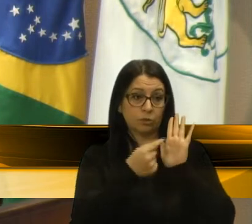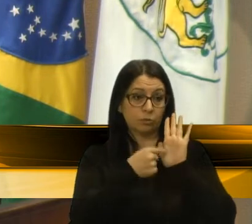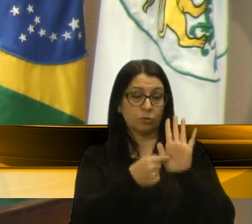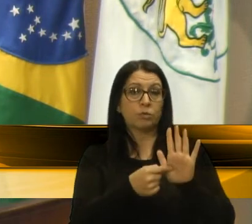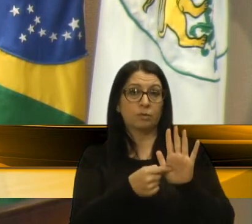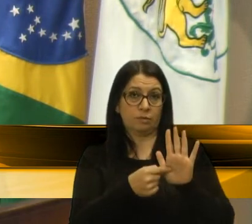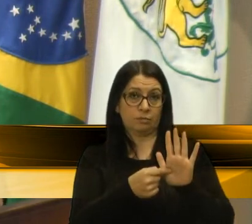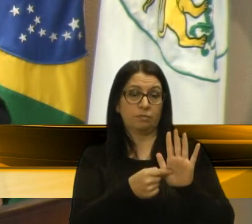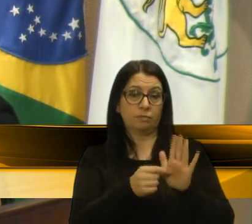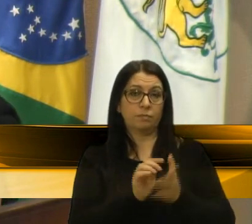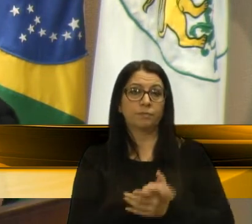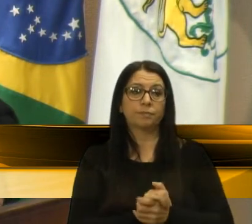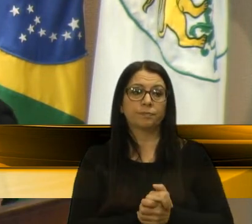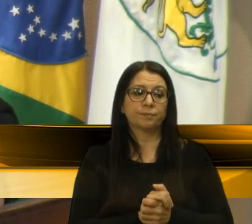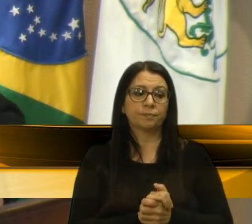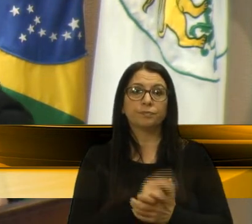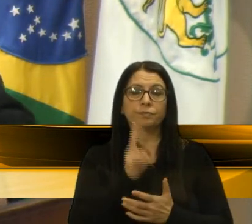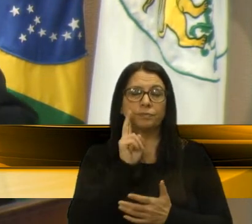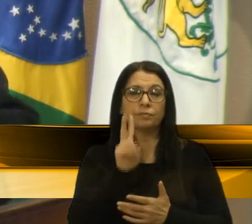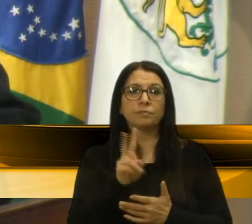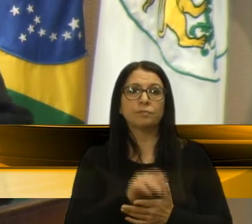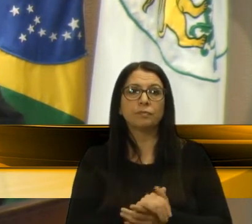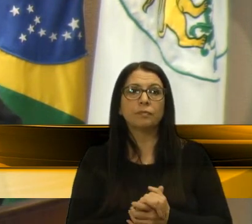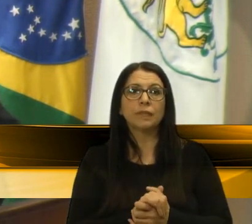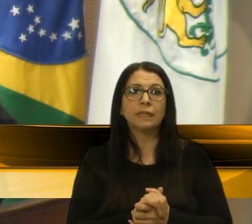apresentamos lá na SIC,